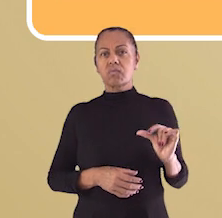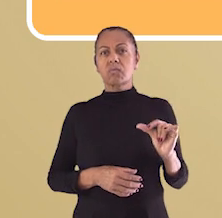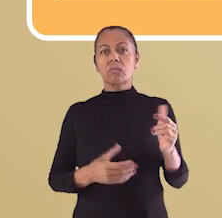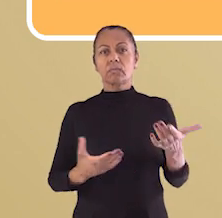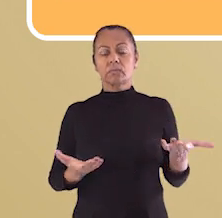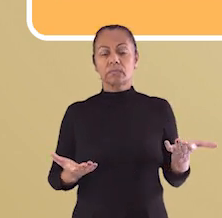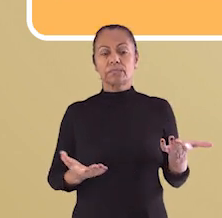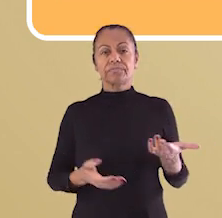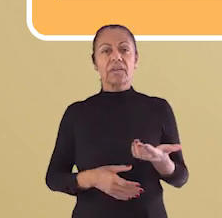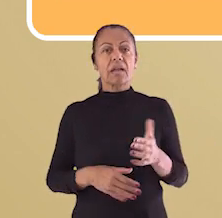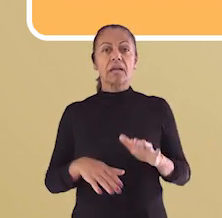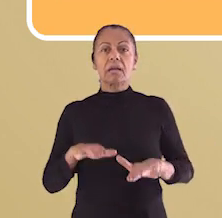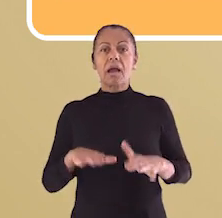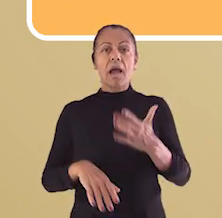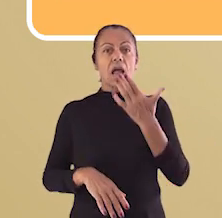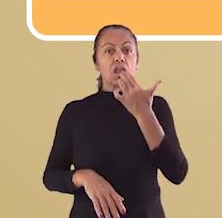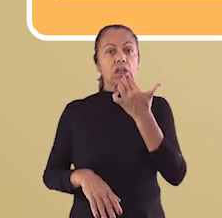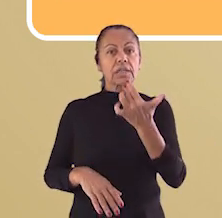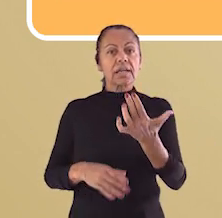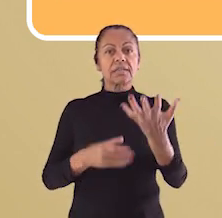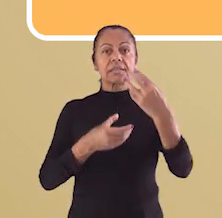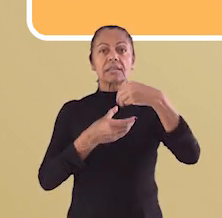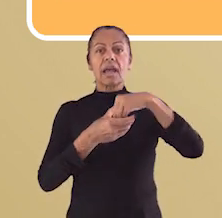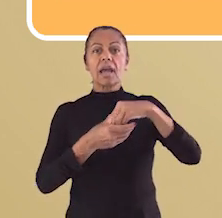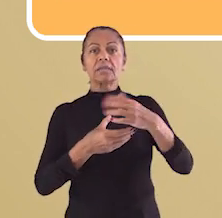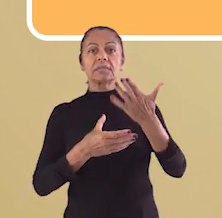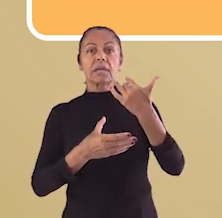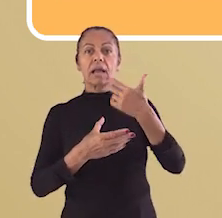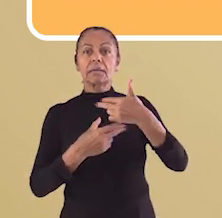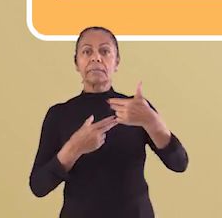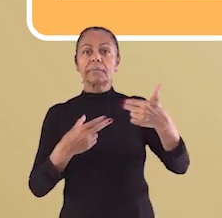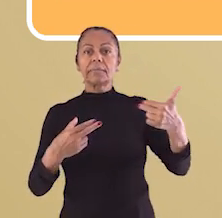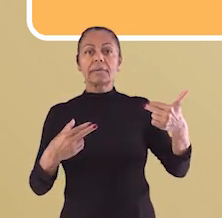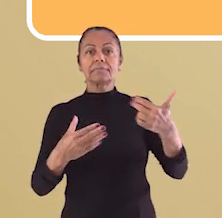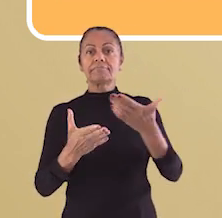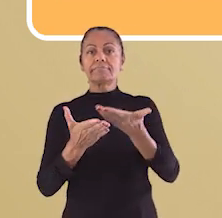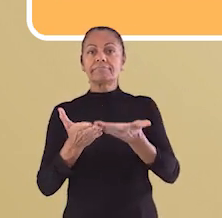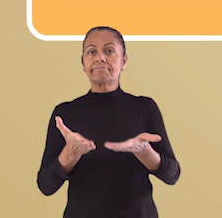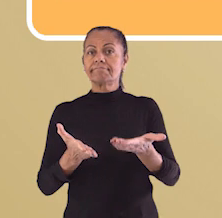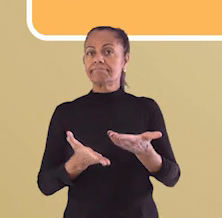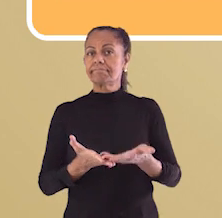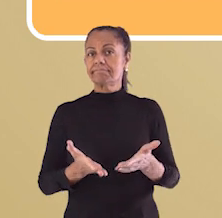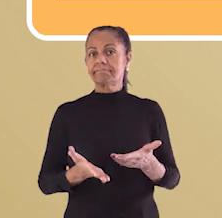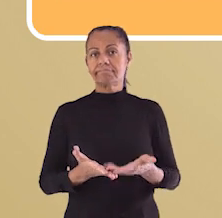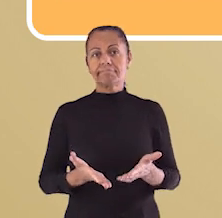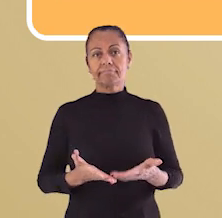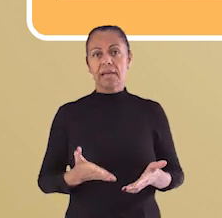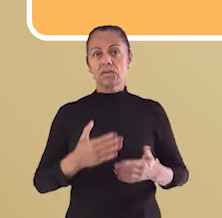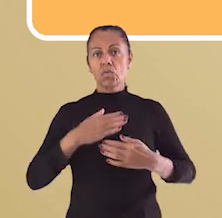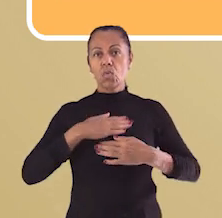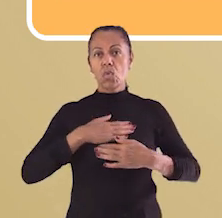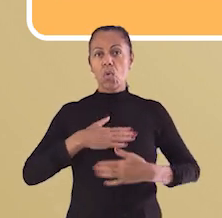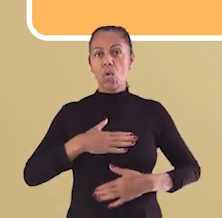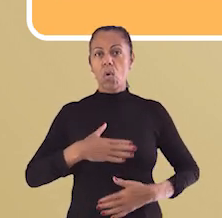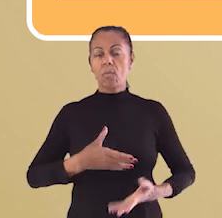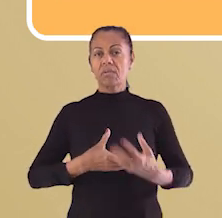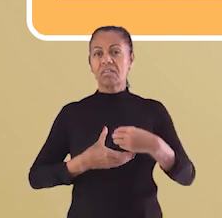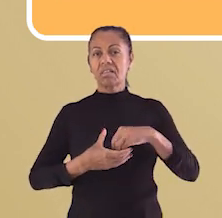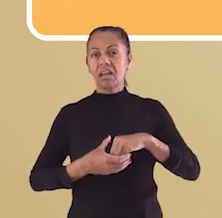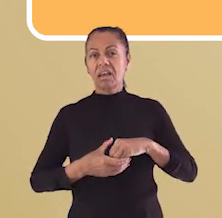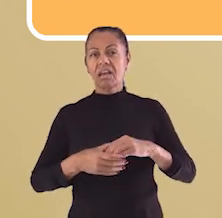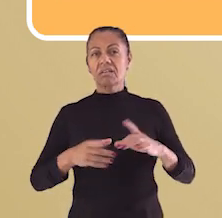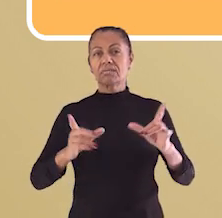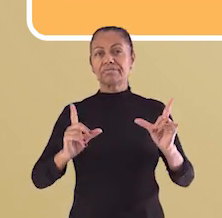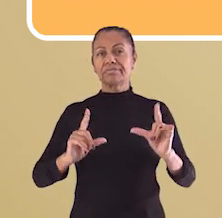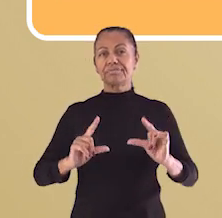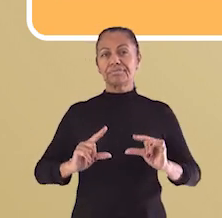bacana ela não comer. E por isso, nutrientes que os alimentos trazem deixam de ser absorvidos pelo organismo. Ou seja, o